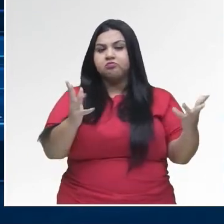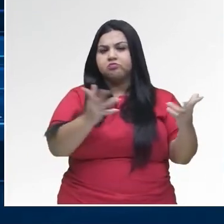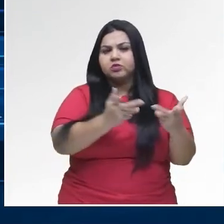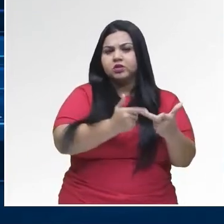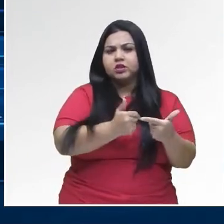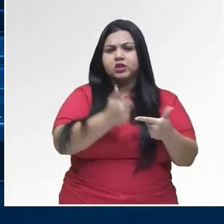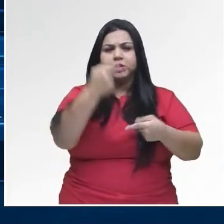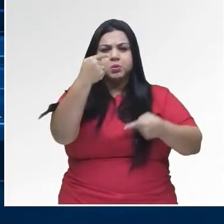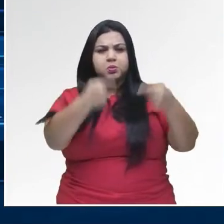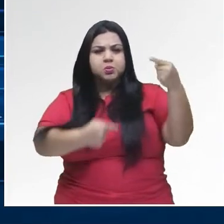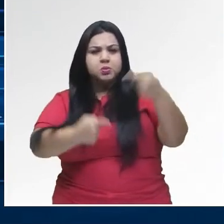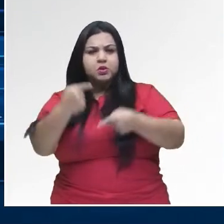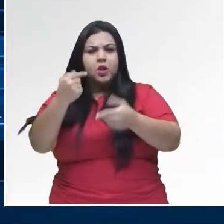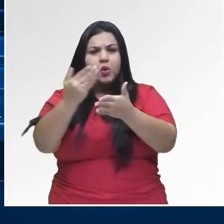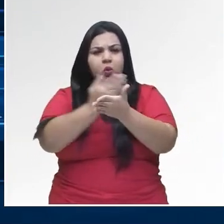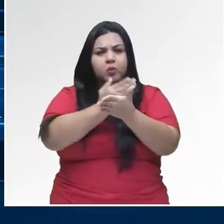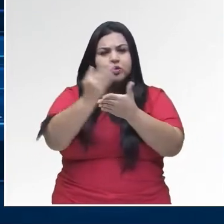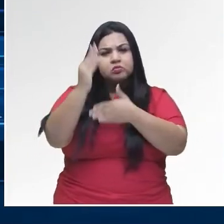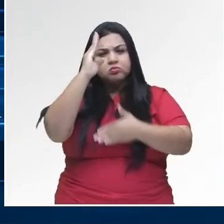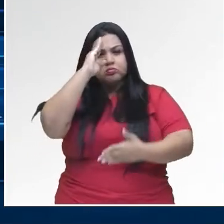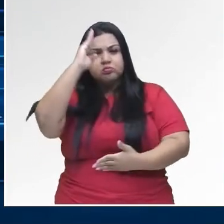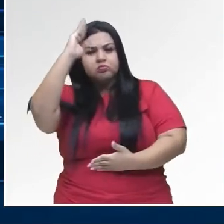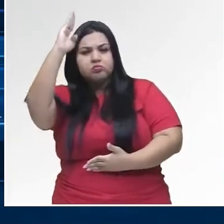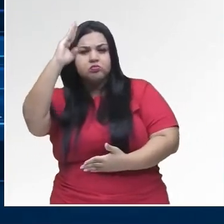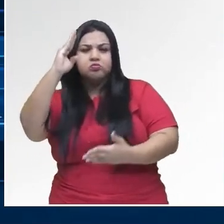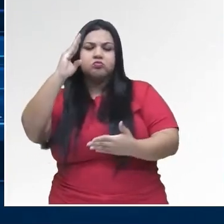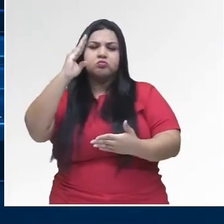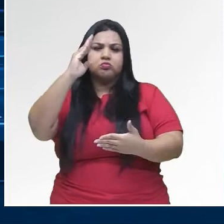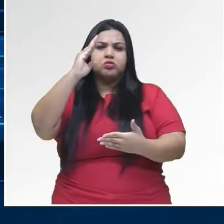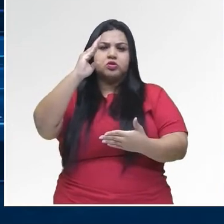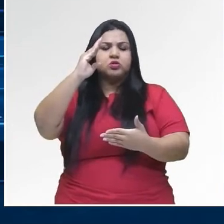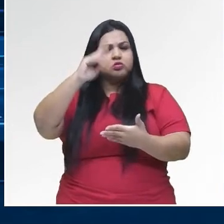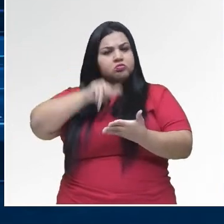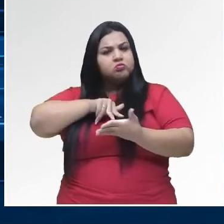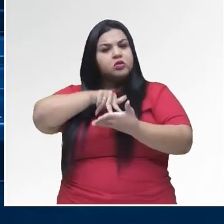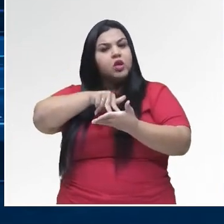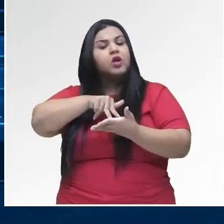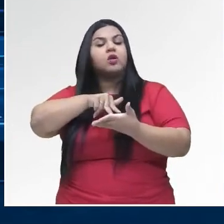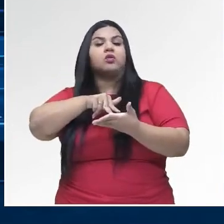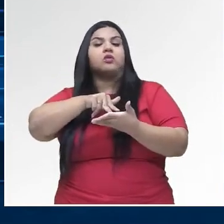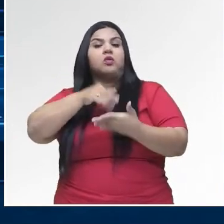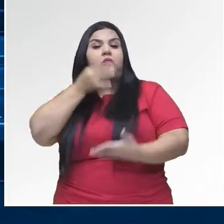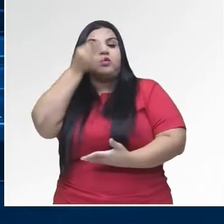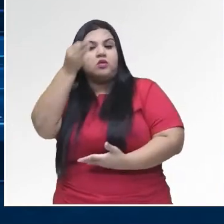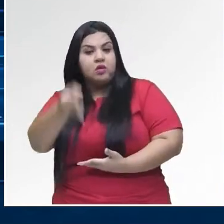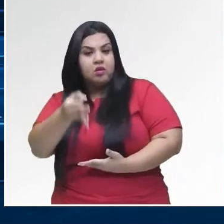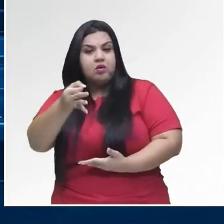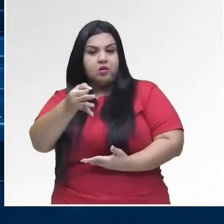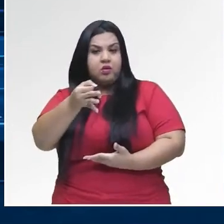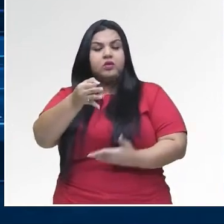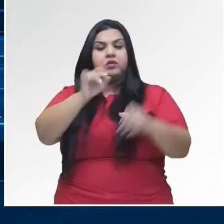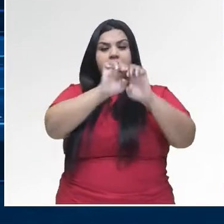Habilidade: discutir algumas das principais posições sobre a ética e a moral.